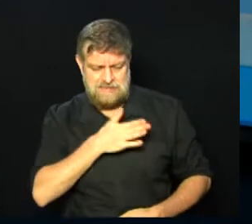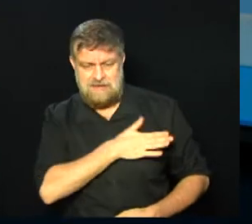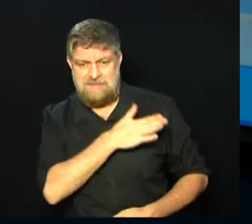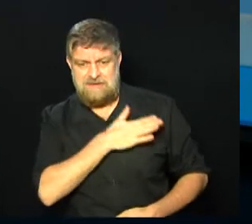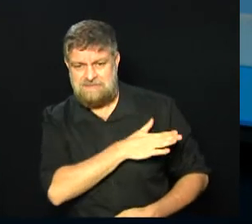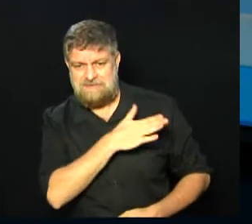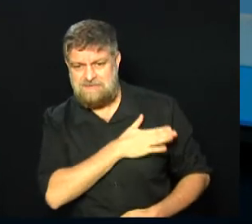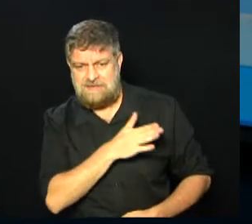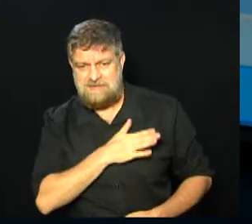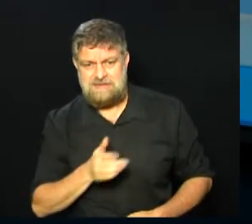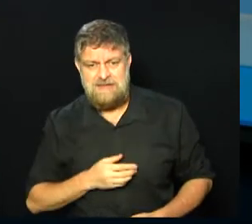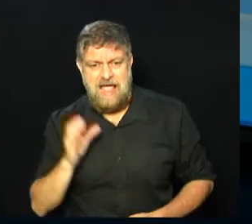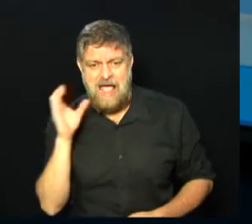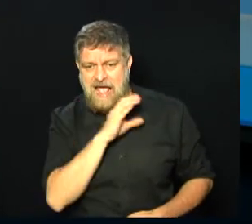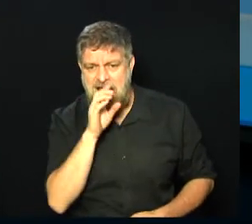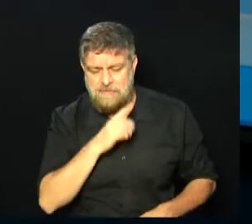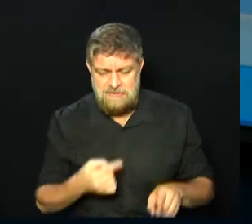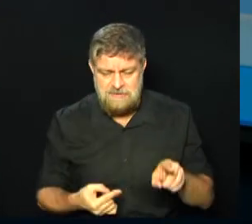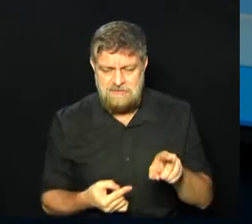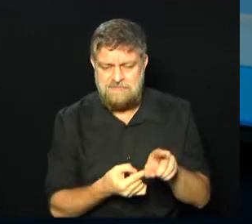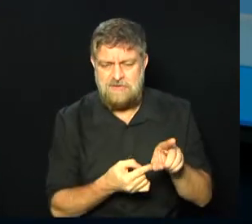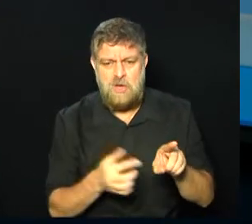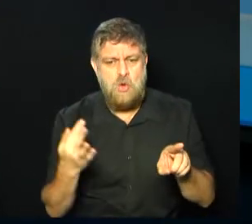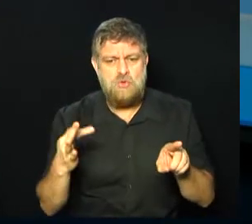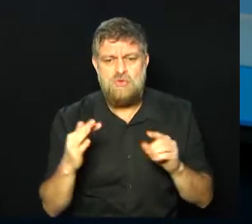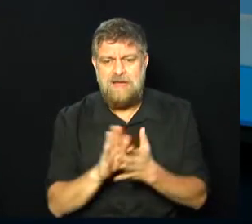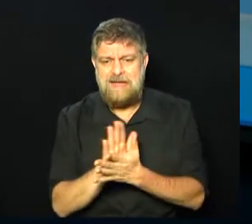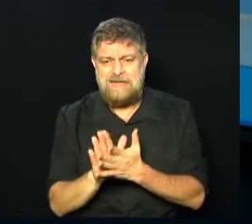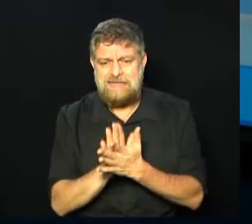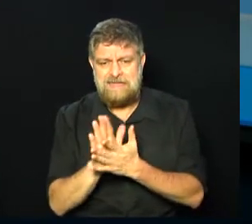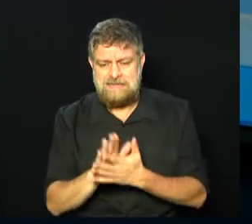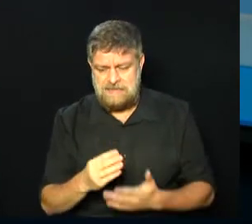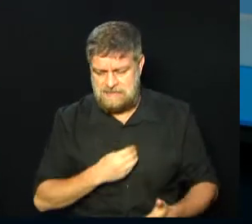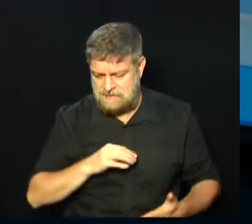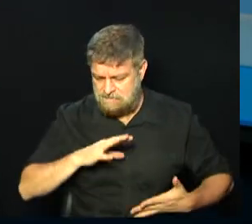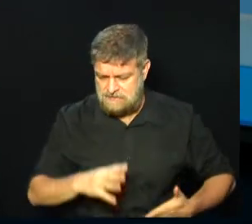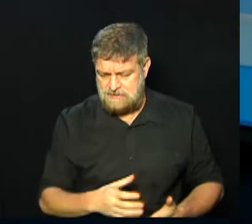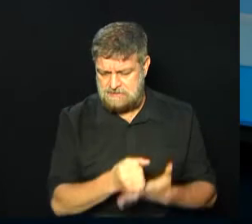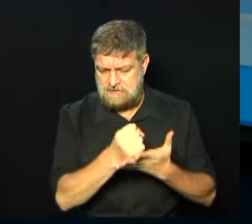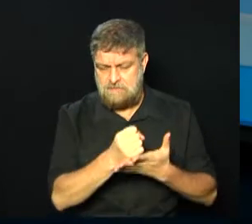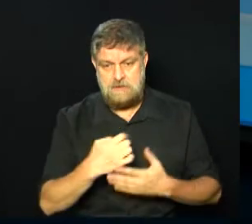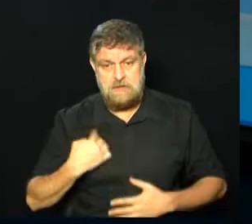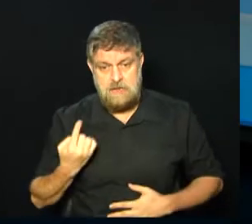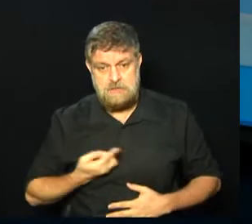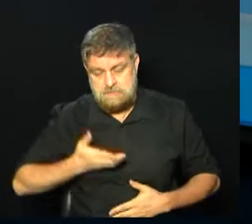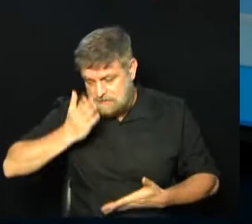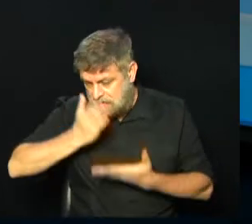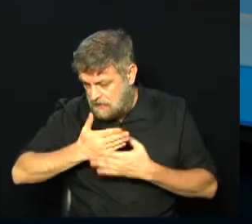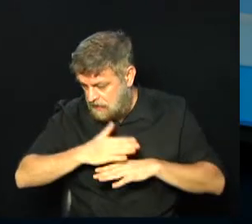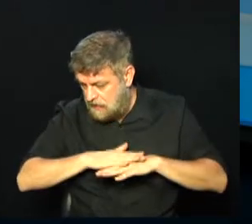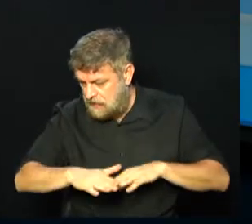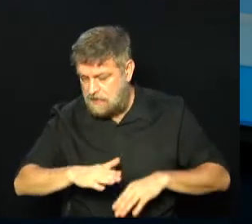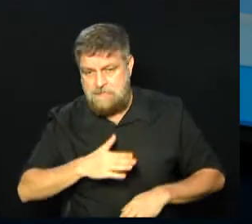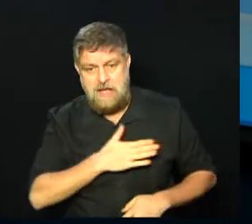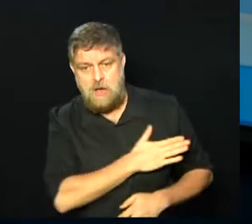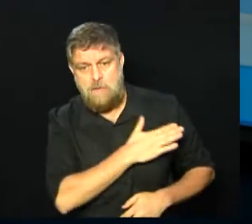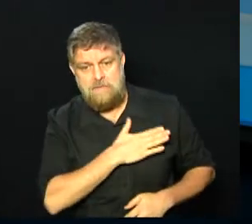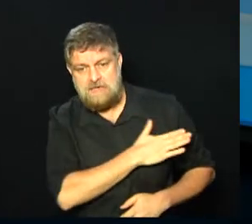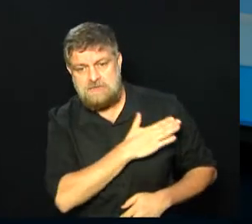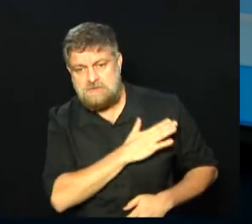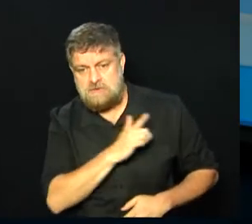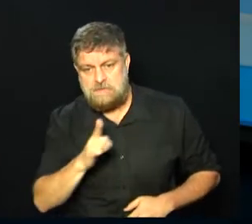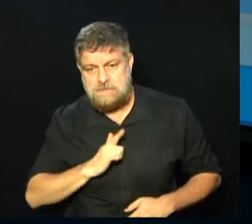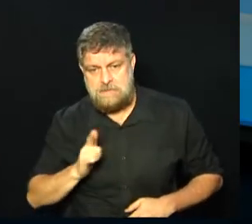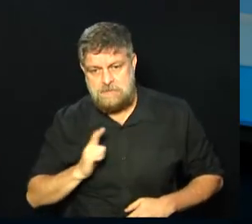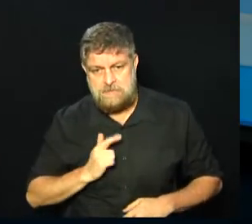com um exame tão rápido, indolor e capaz de salvar vidas? Precisamos acabar com esse preconceito,